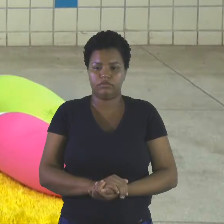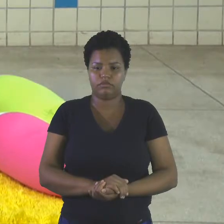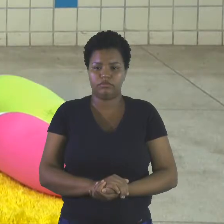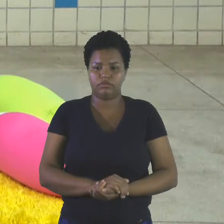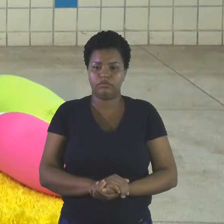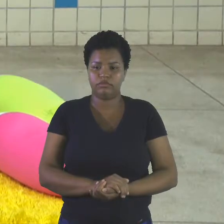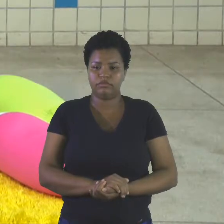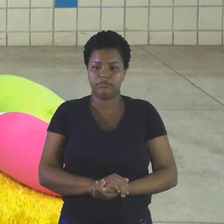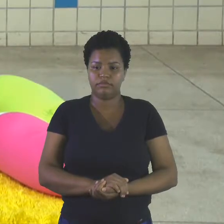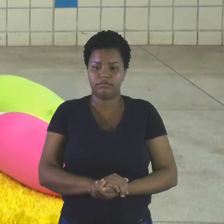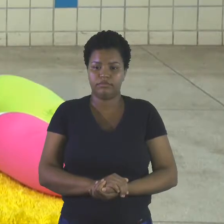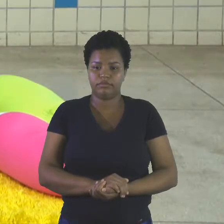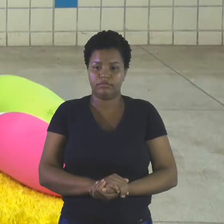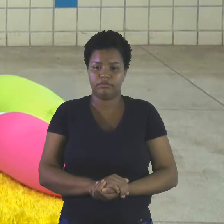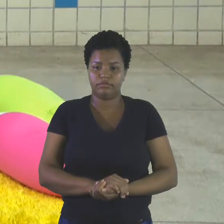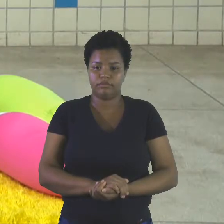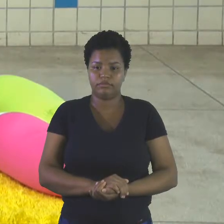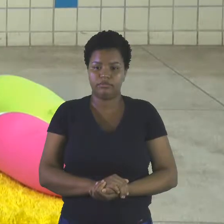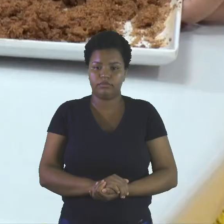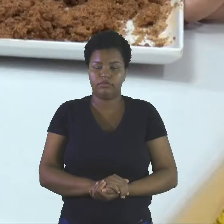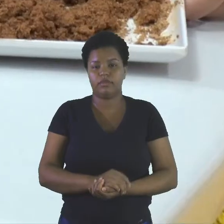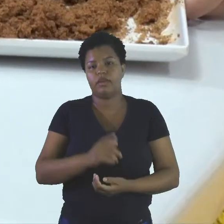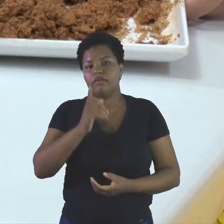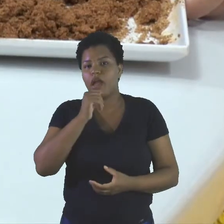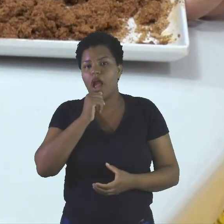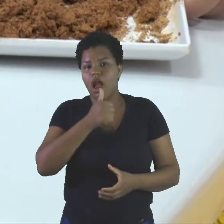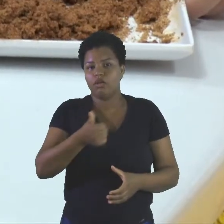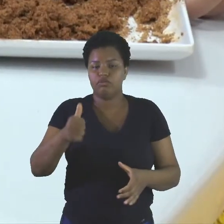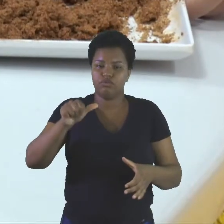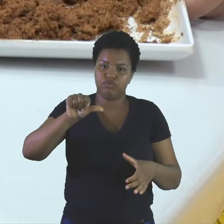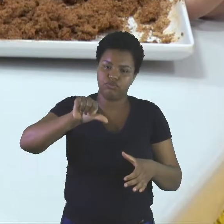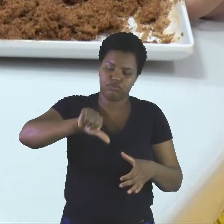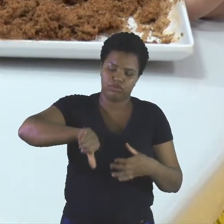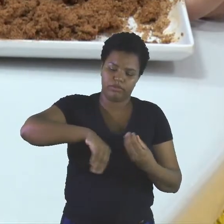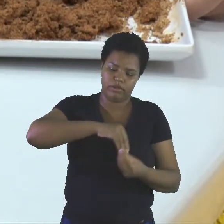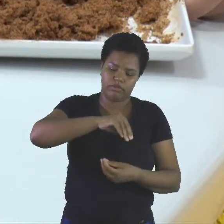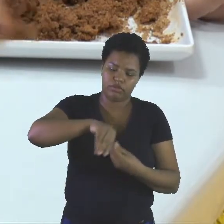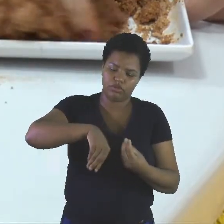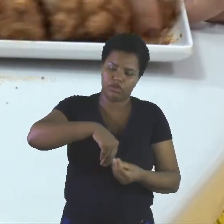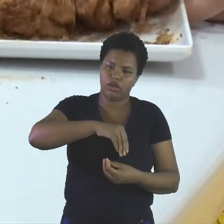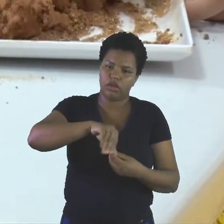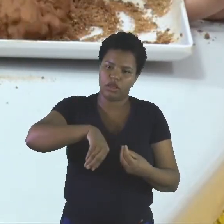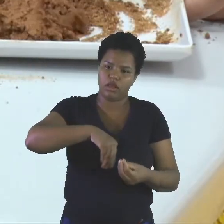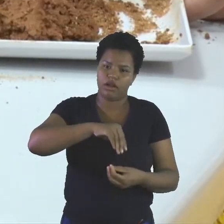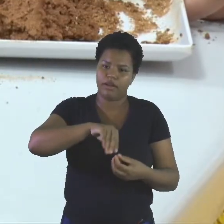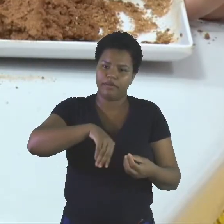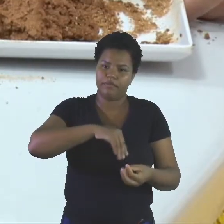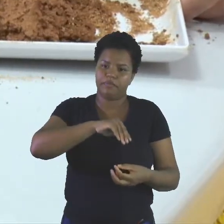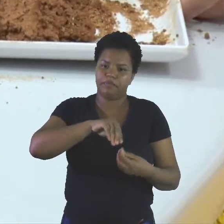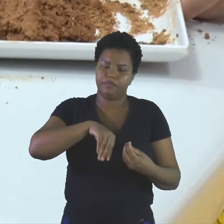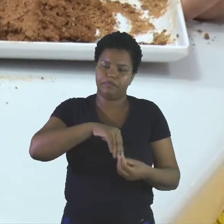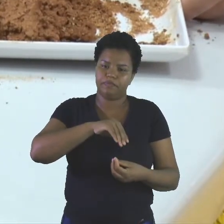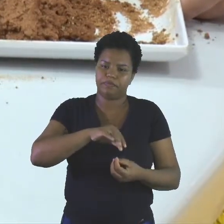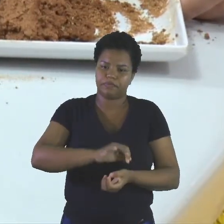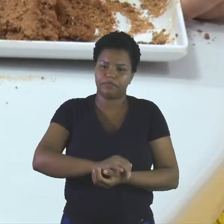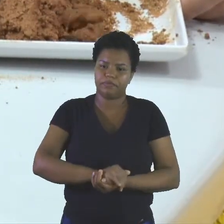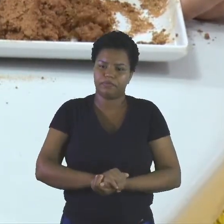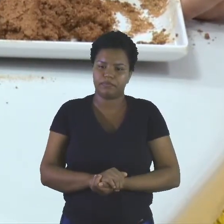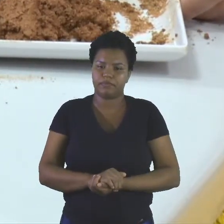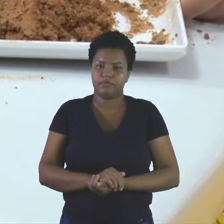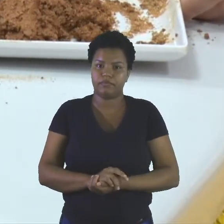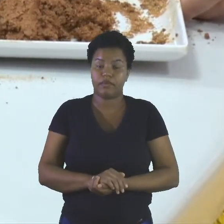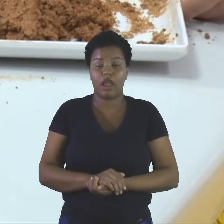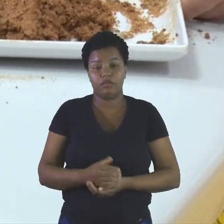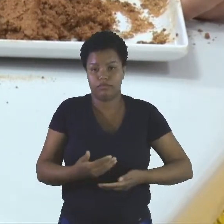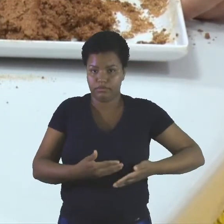E aí e você vai molhando vai nesses fazendo a mistura da Terra com a água ele vai